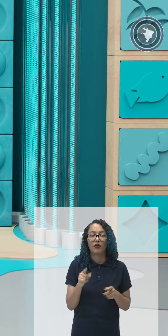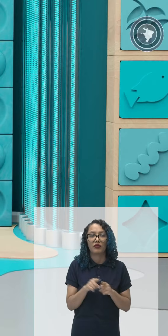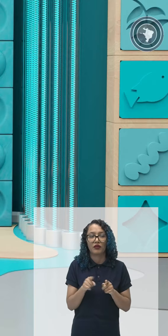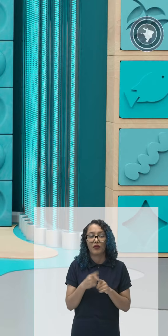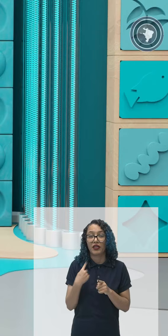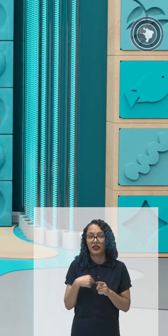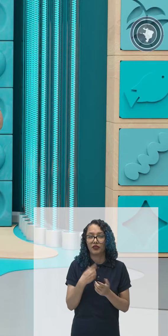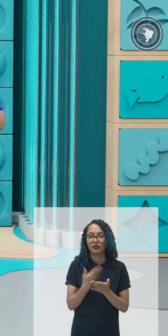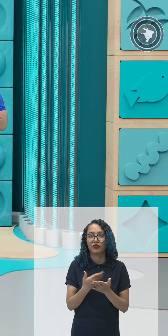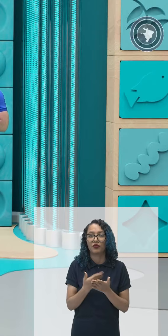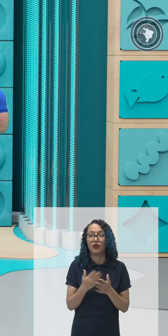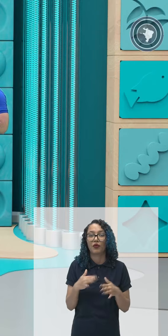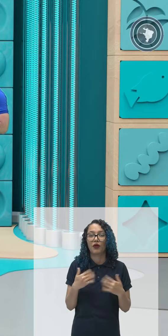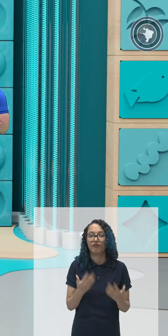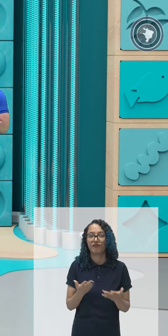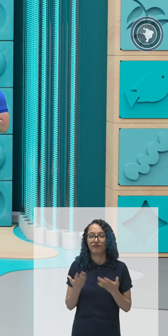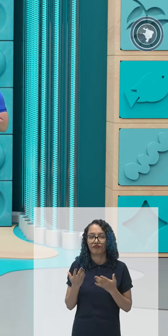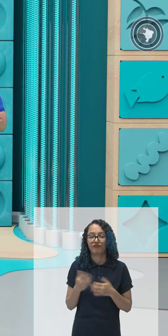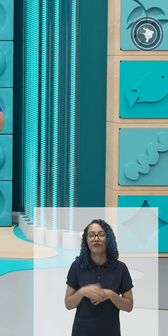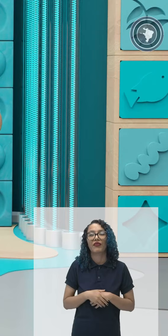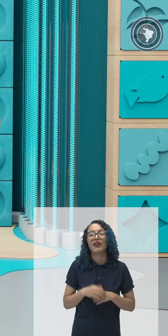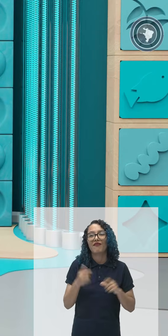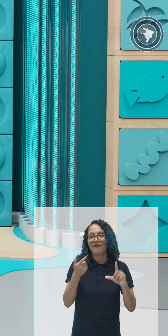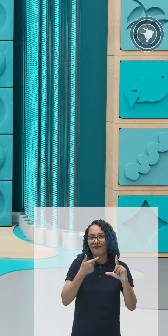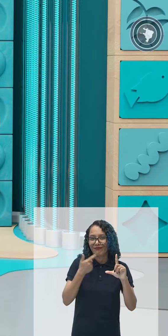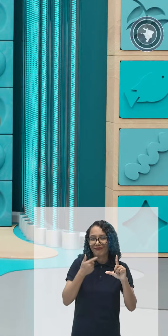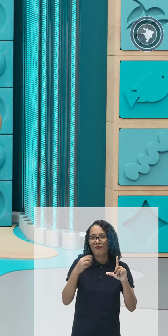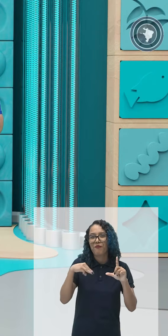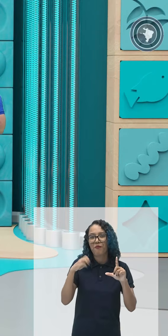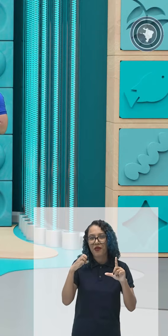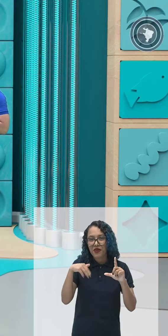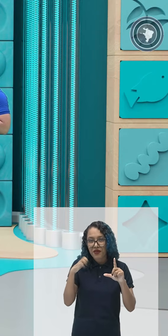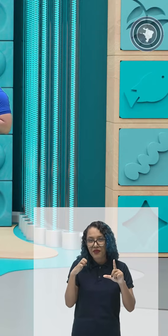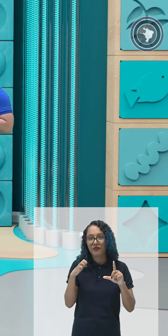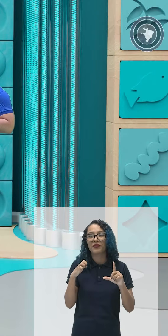vimos durante a nossa aula também é o meme. Então, perceba que o meme